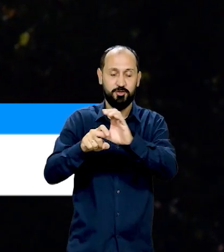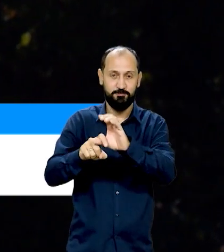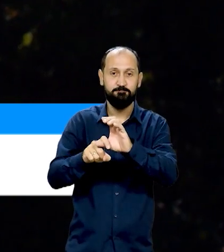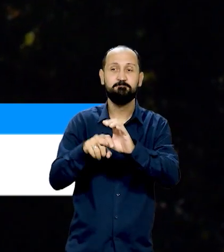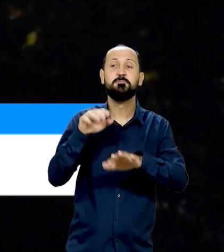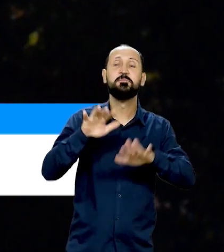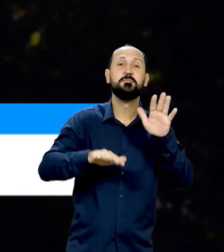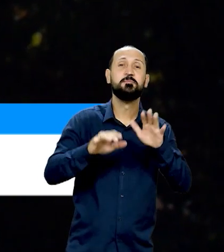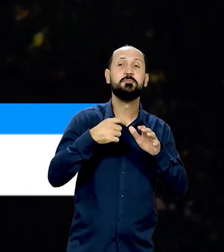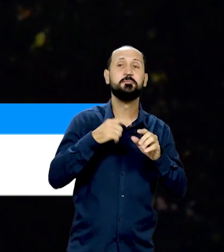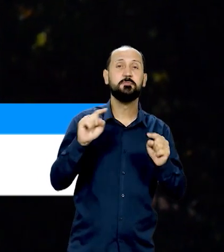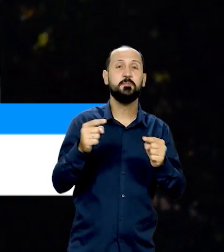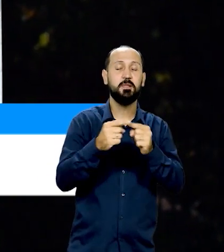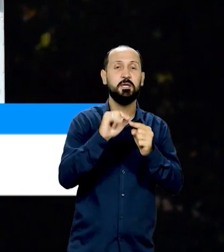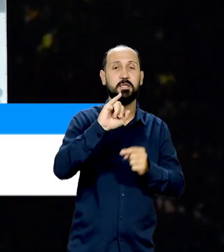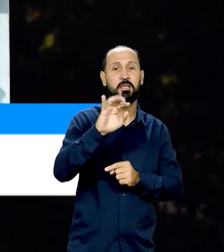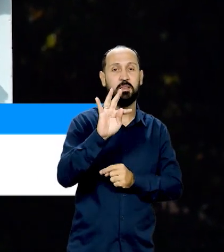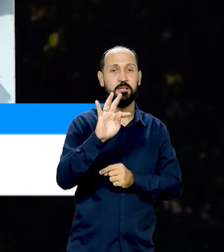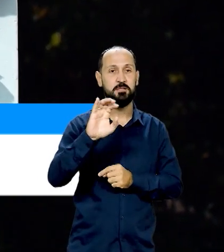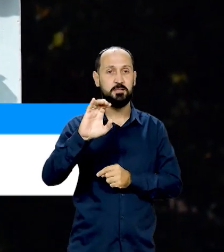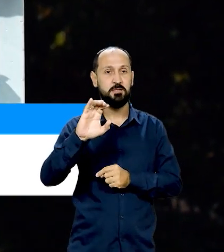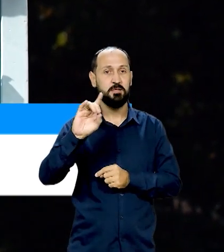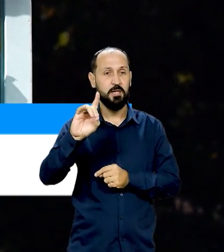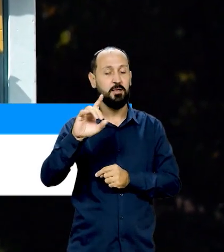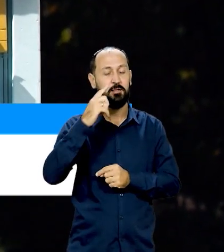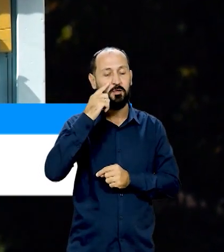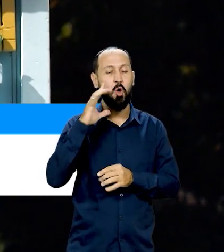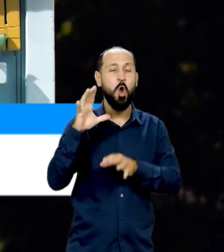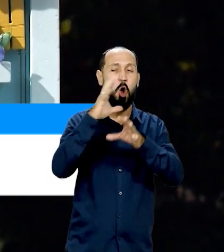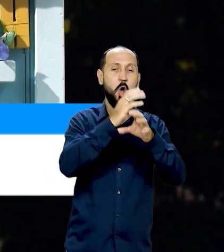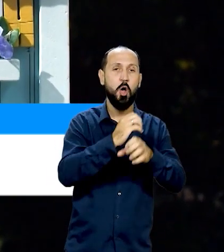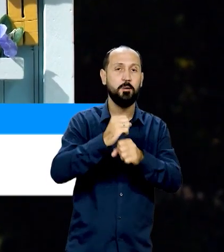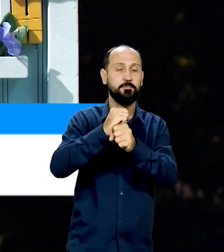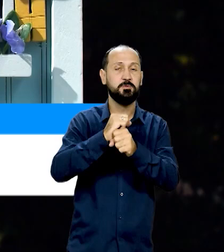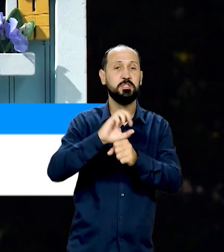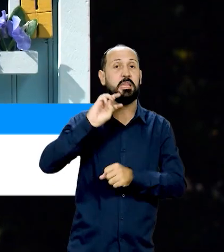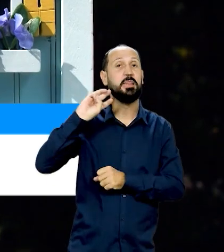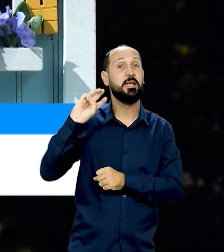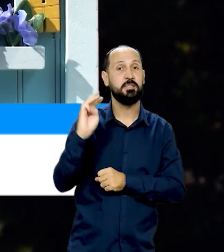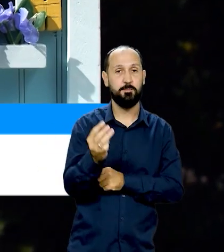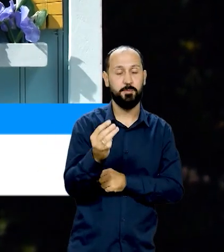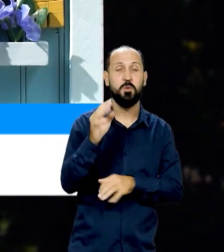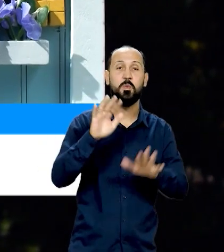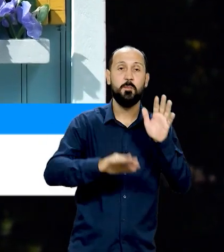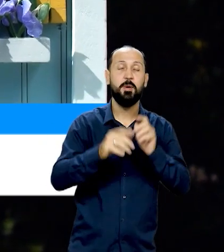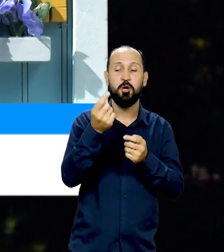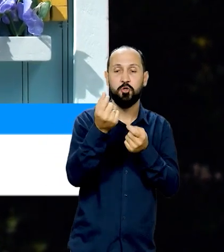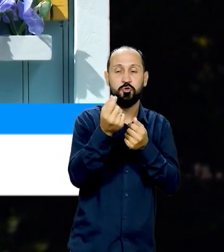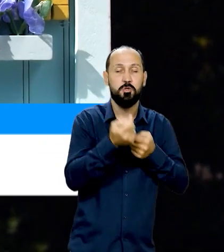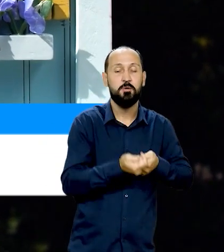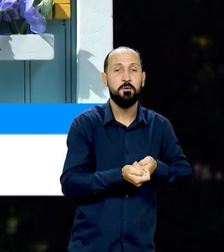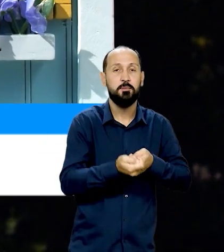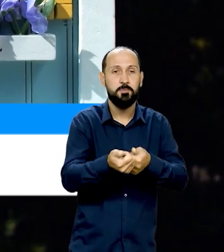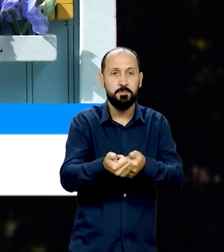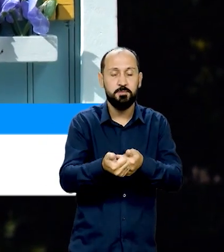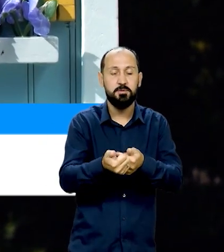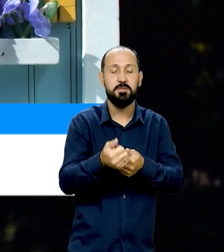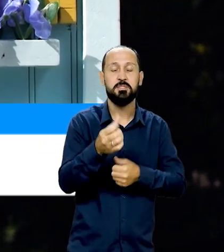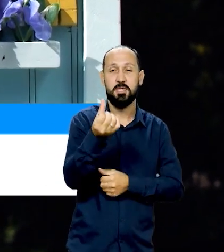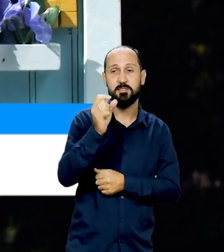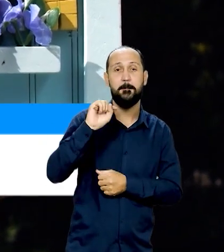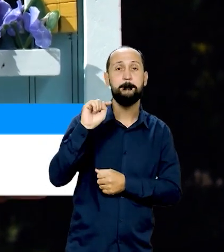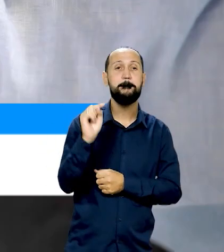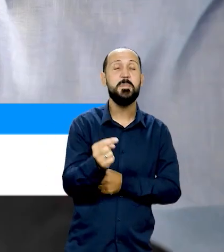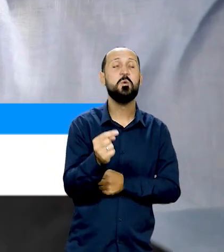débitos fiscais relativos ao ITCD, cujo montante seja de até 3 mil reais para doações e 6